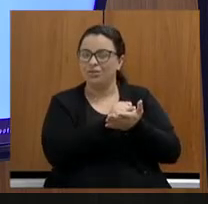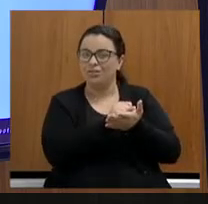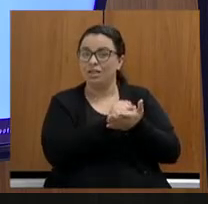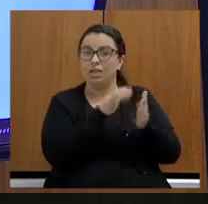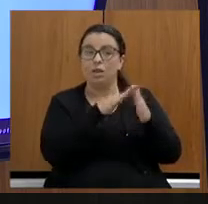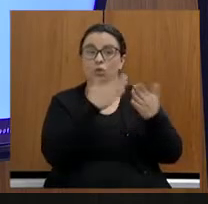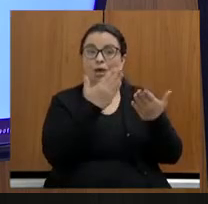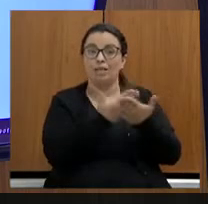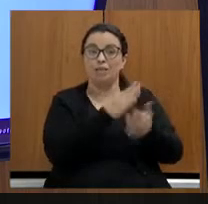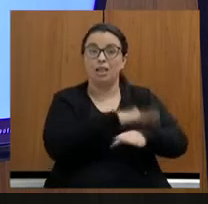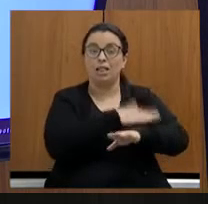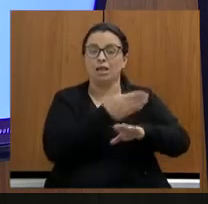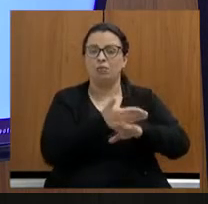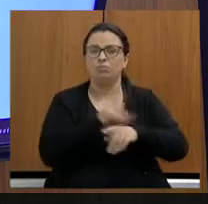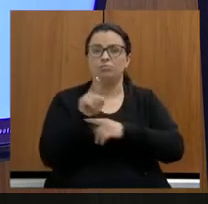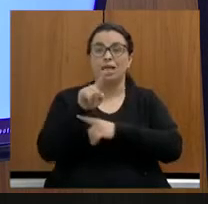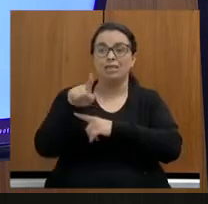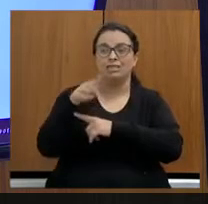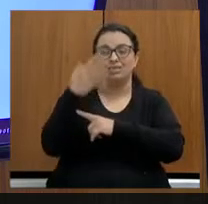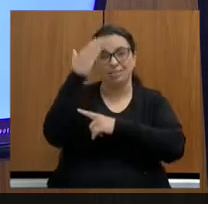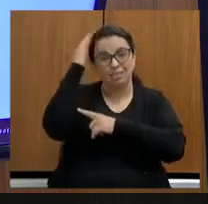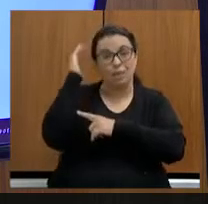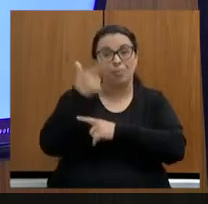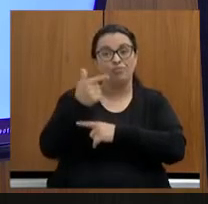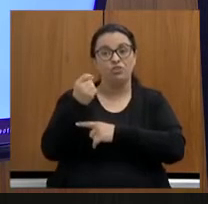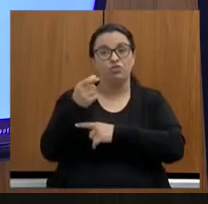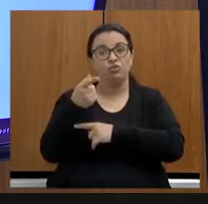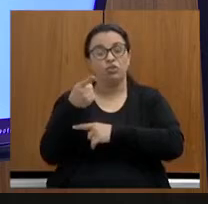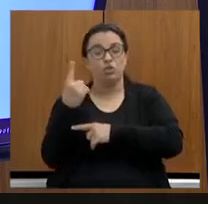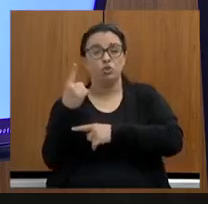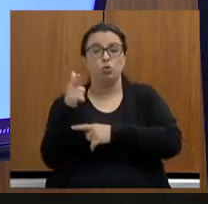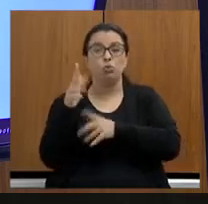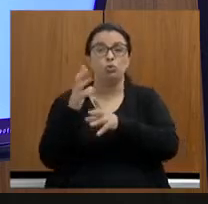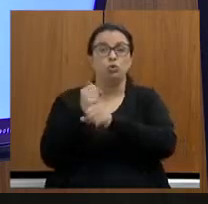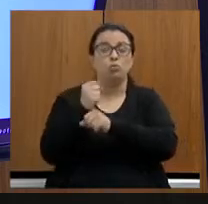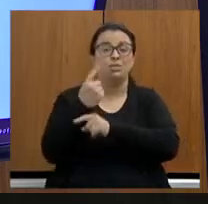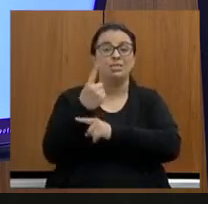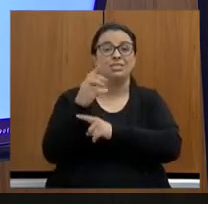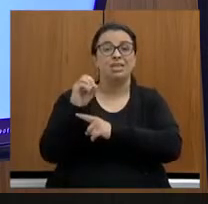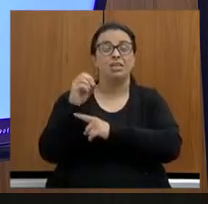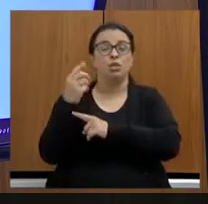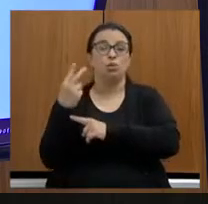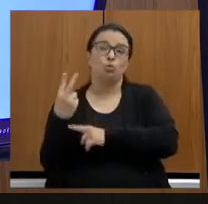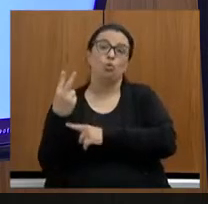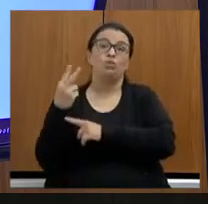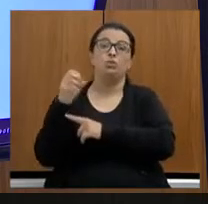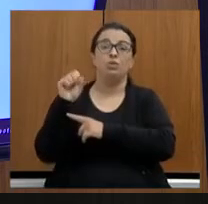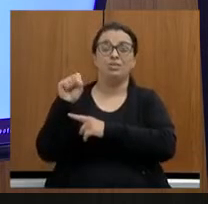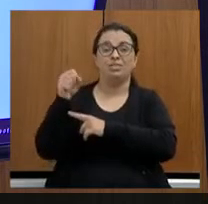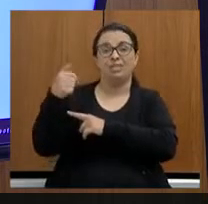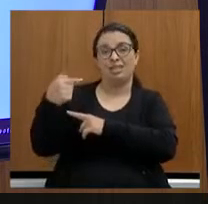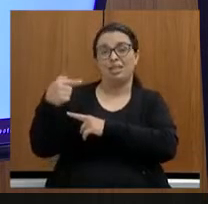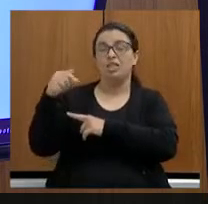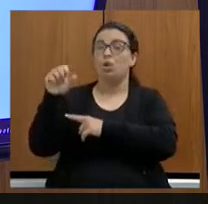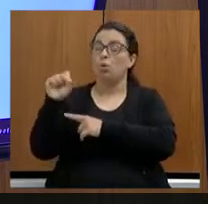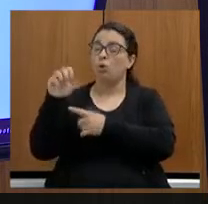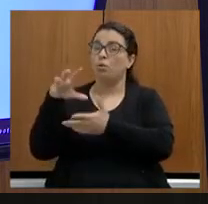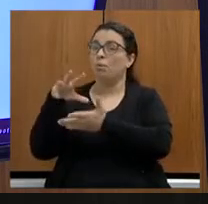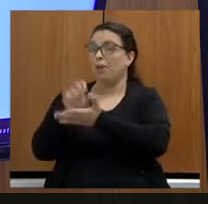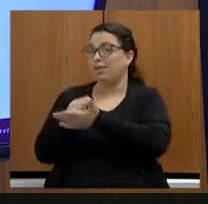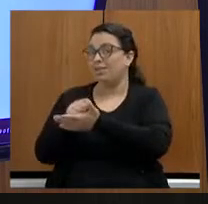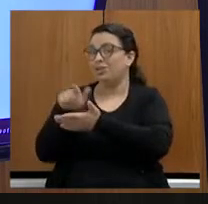governo Zema vai ser chá 2021 com 102 878 matrículas